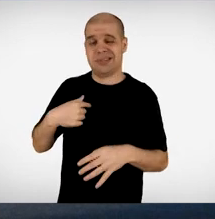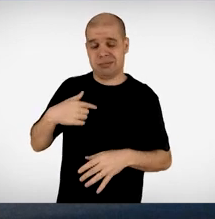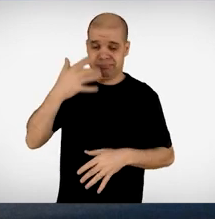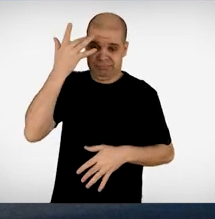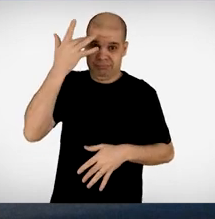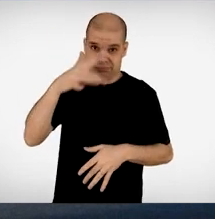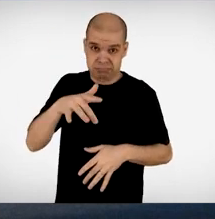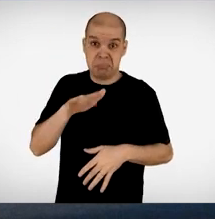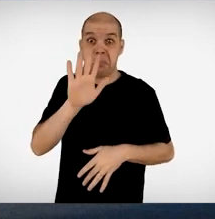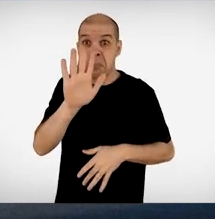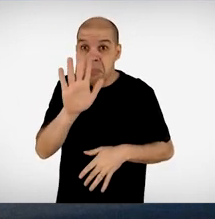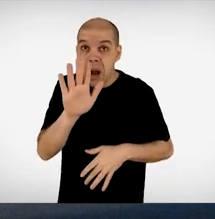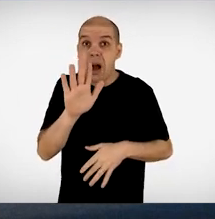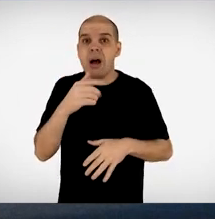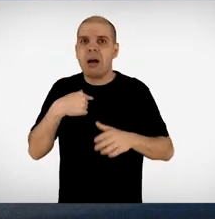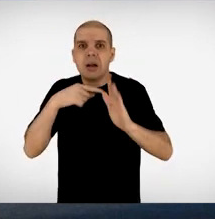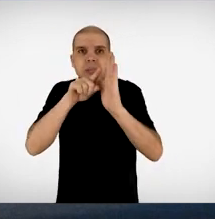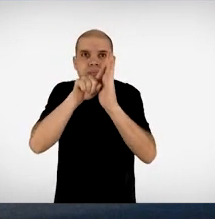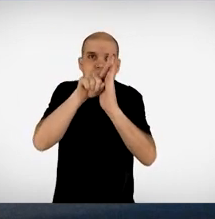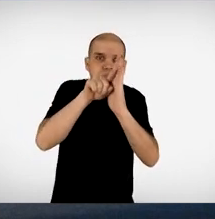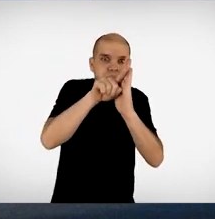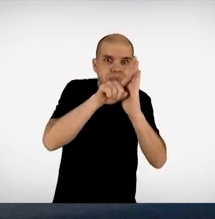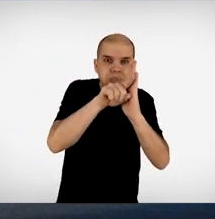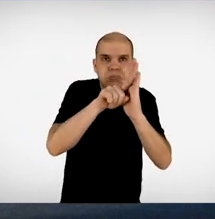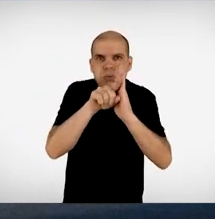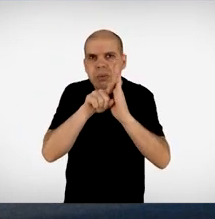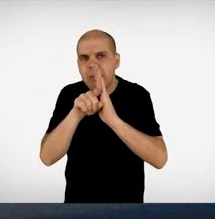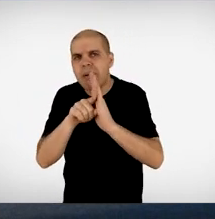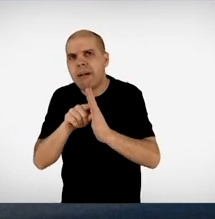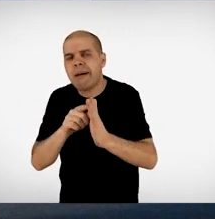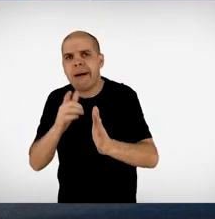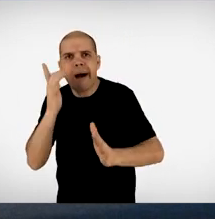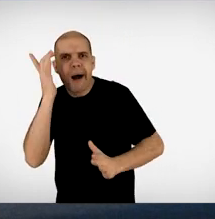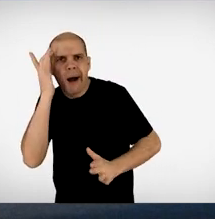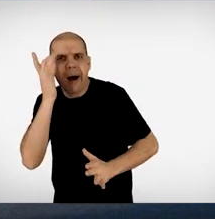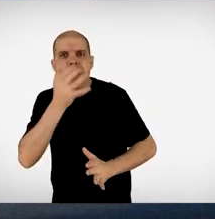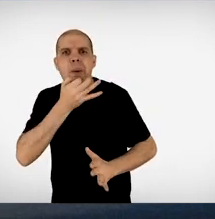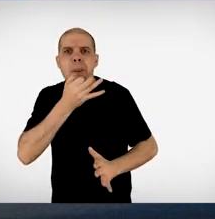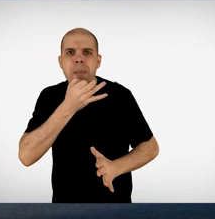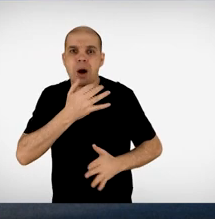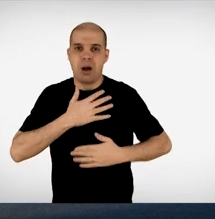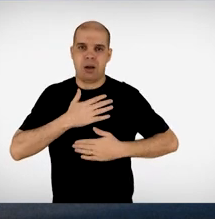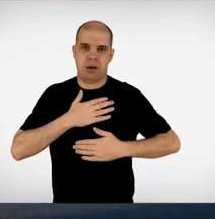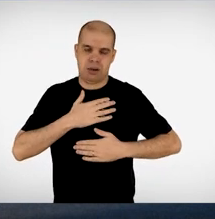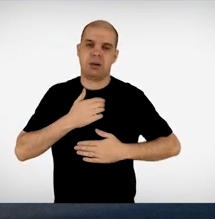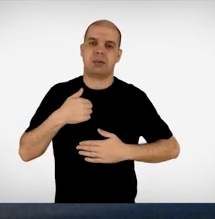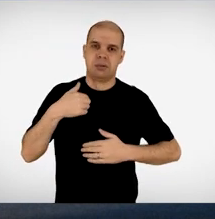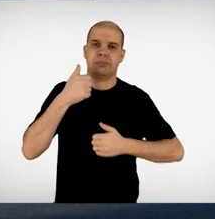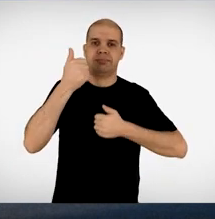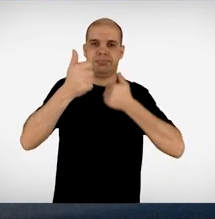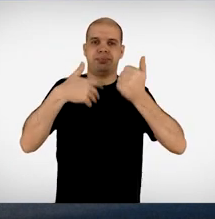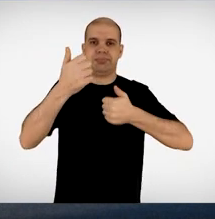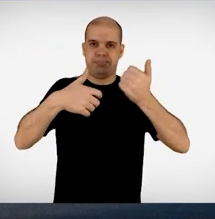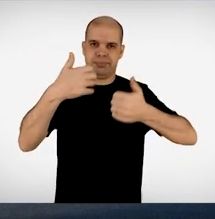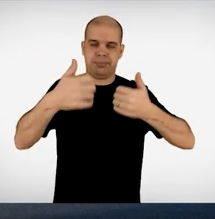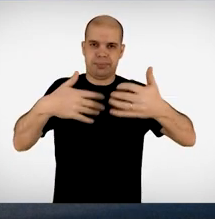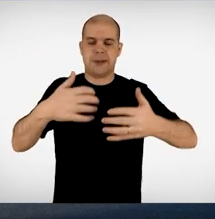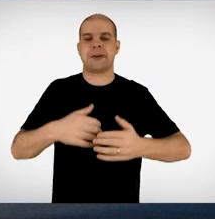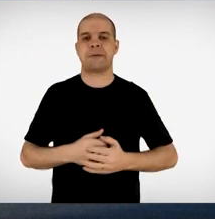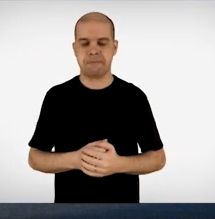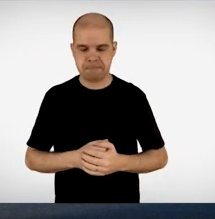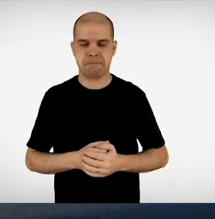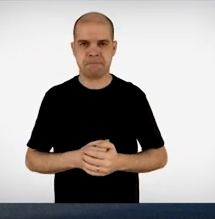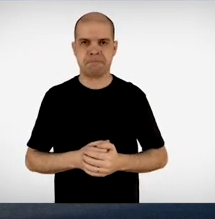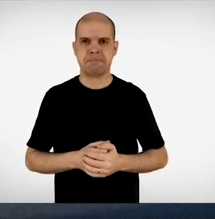vocês acabaram de assistir o filme, e eu acho que talvez aqui a gente já tenha assistido mais vezes. Quando a gente acabou de ver, o filme